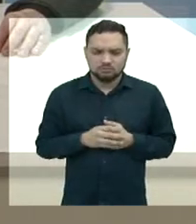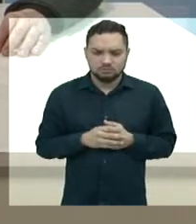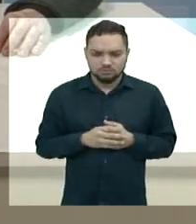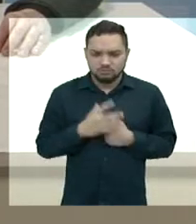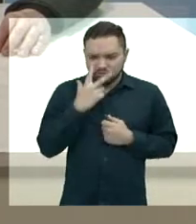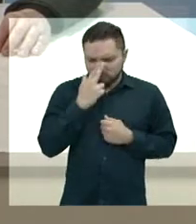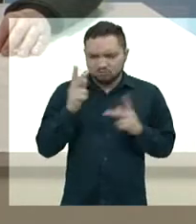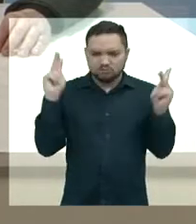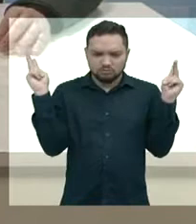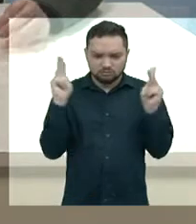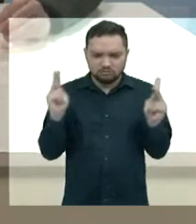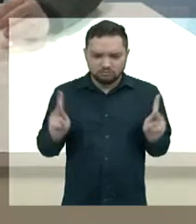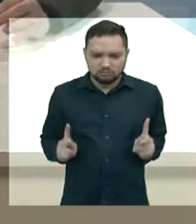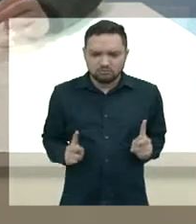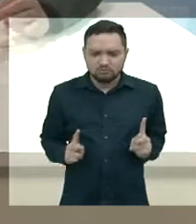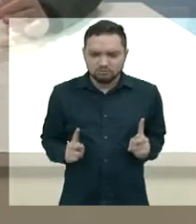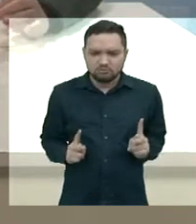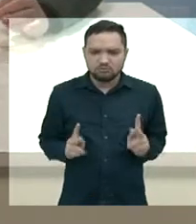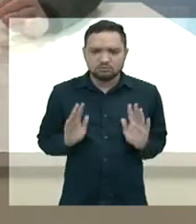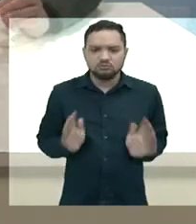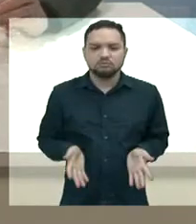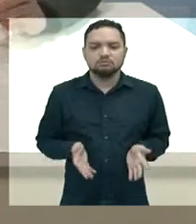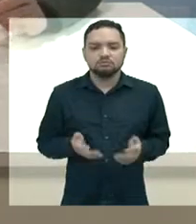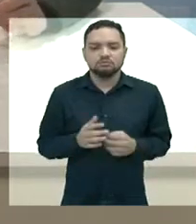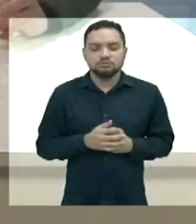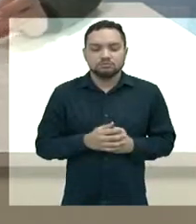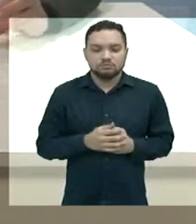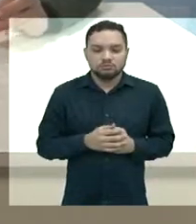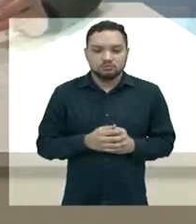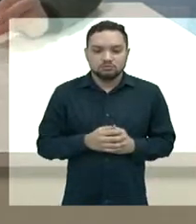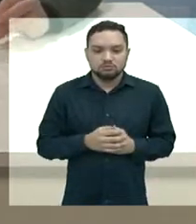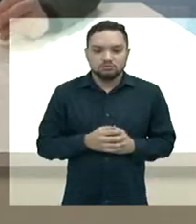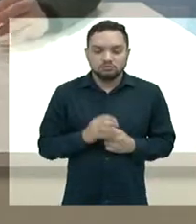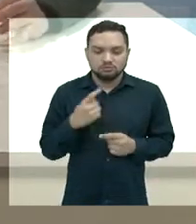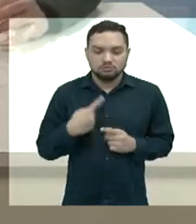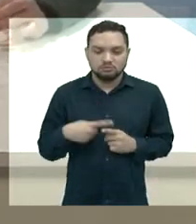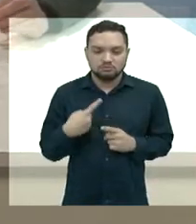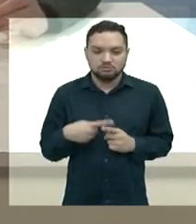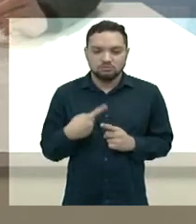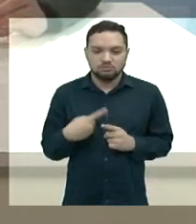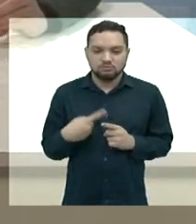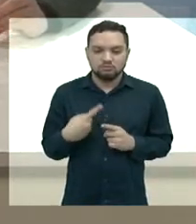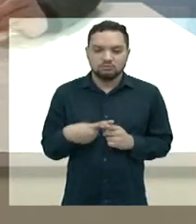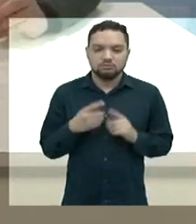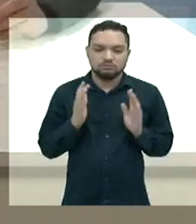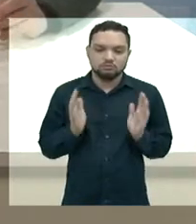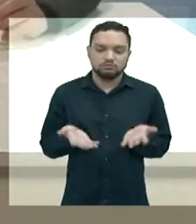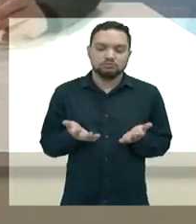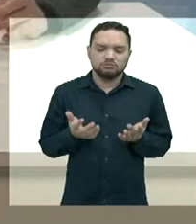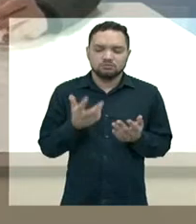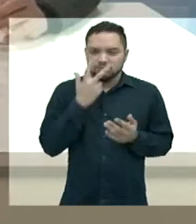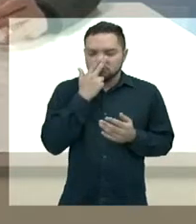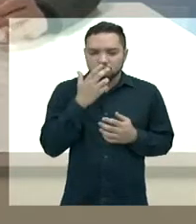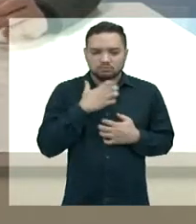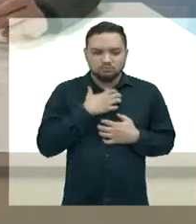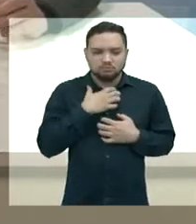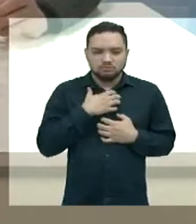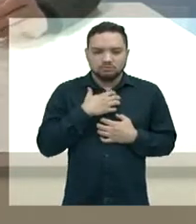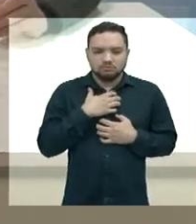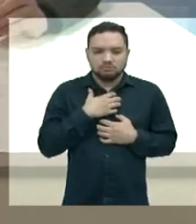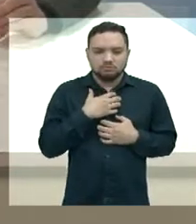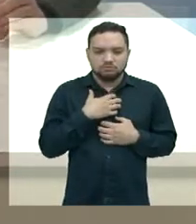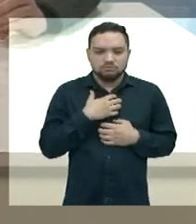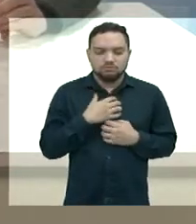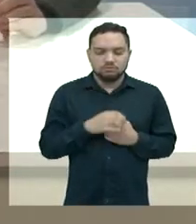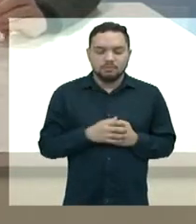apazigua-se aí os ânimos, porque houve uma pressão, uma grita, uma fala